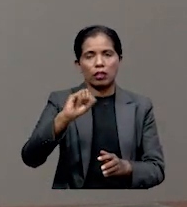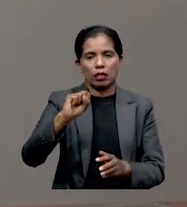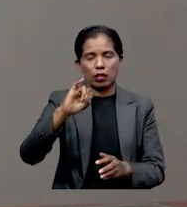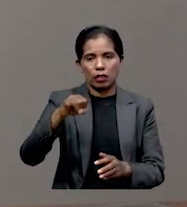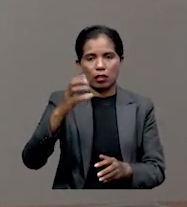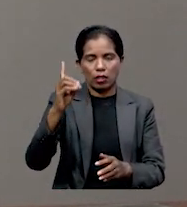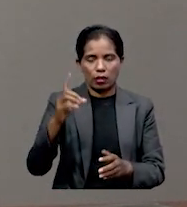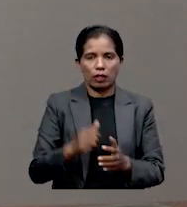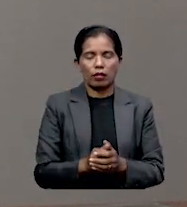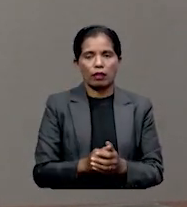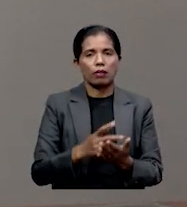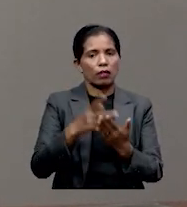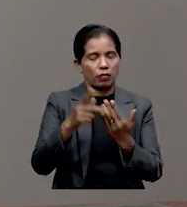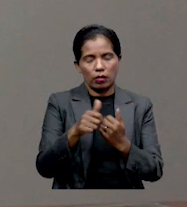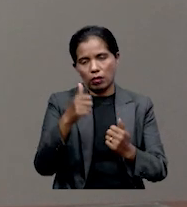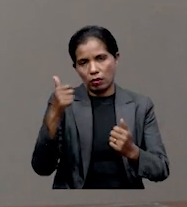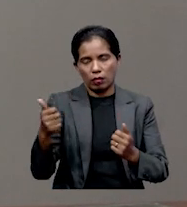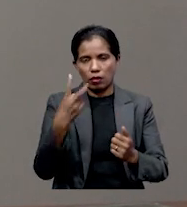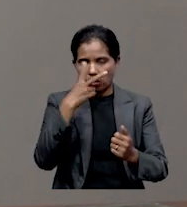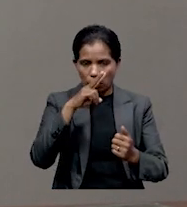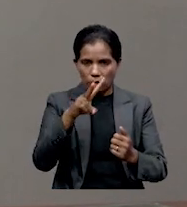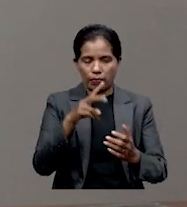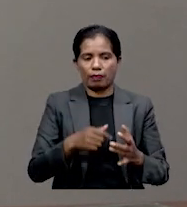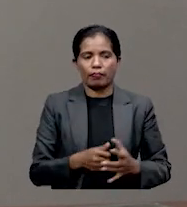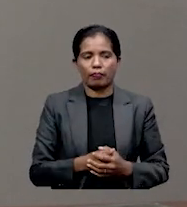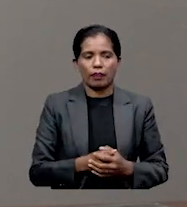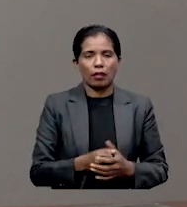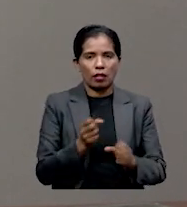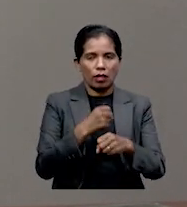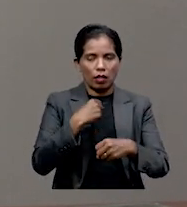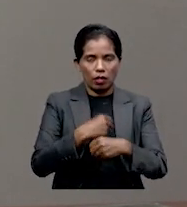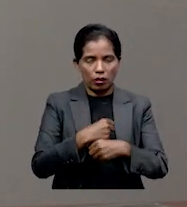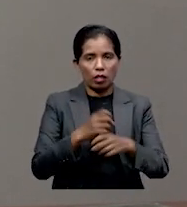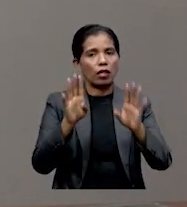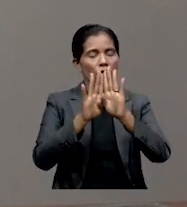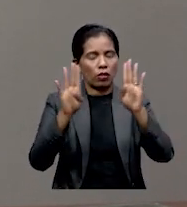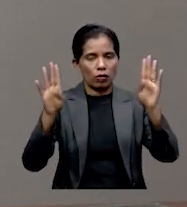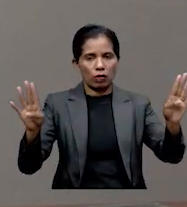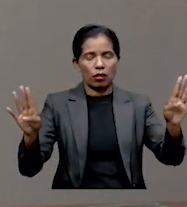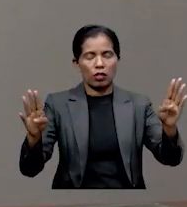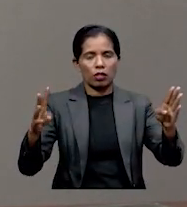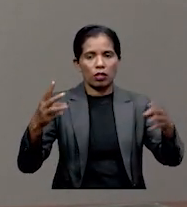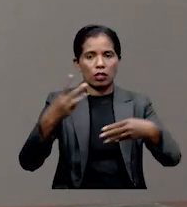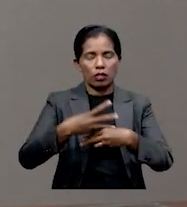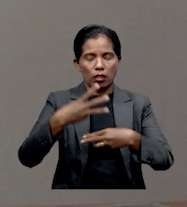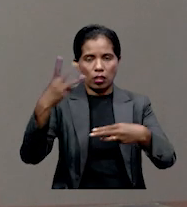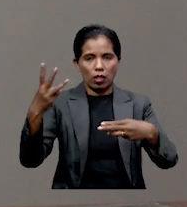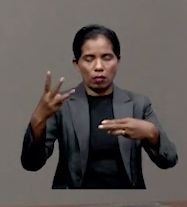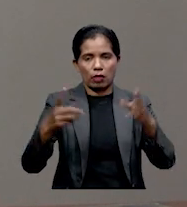Razão de acelo maka Liga Futebol mos halona galokeona janela transferência bada la